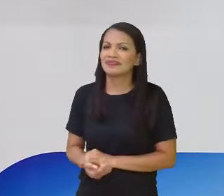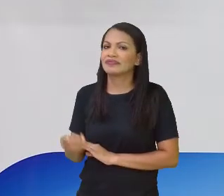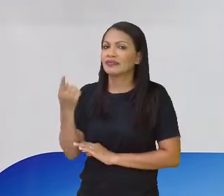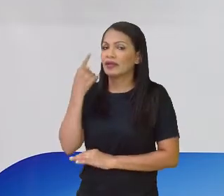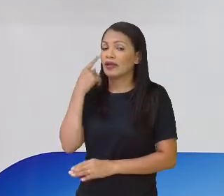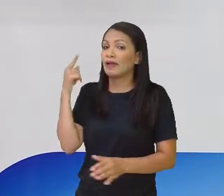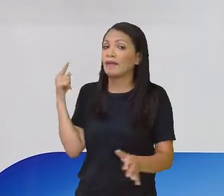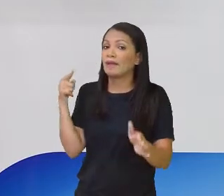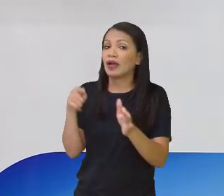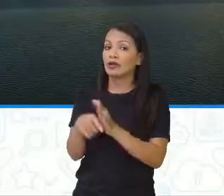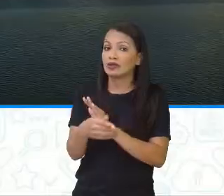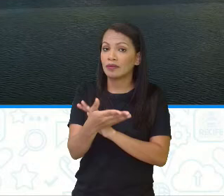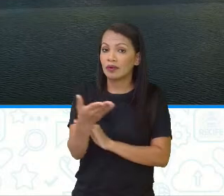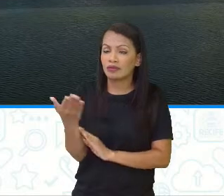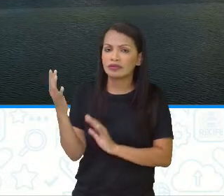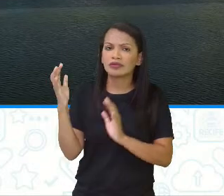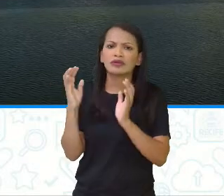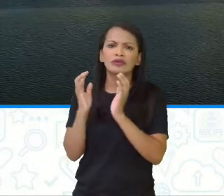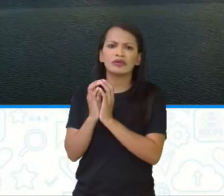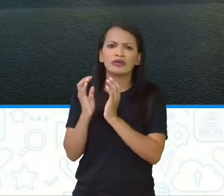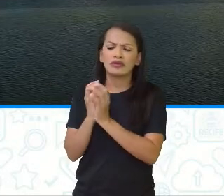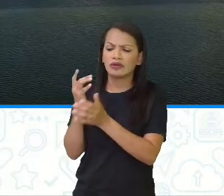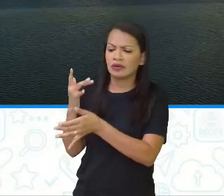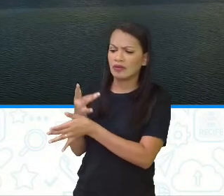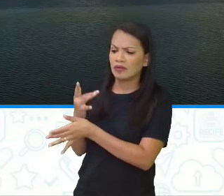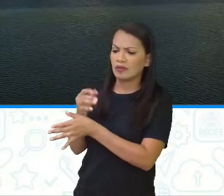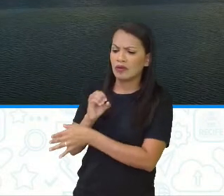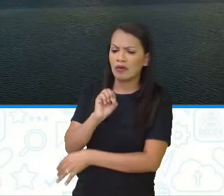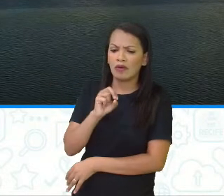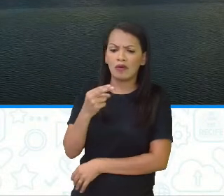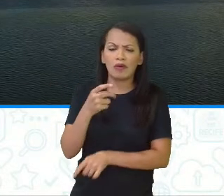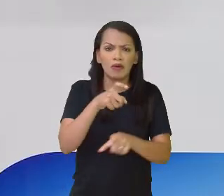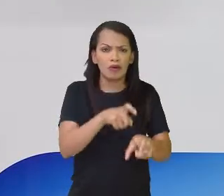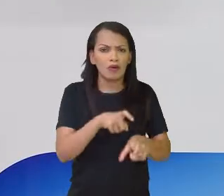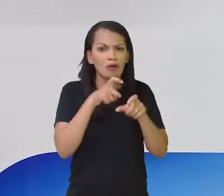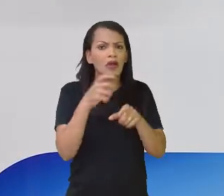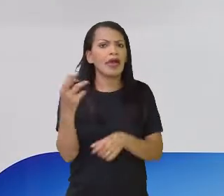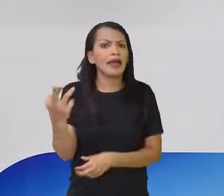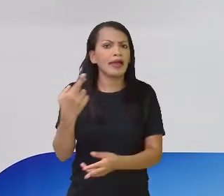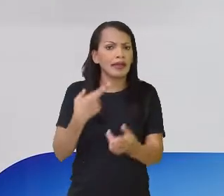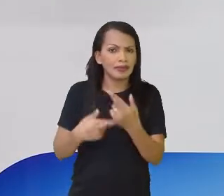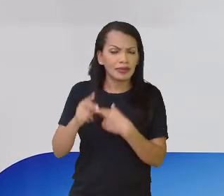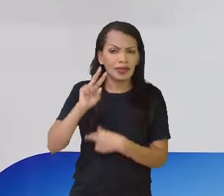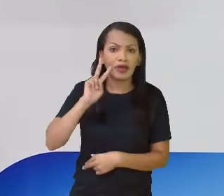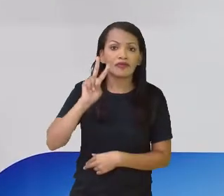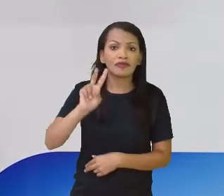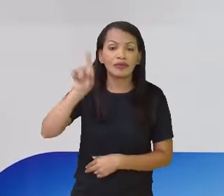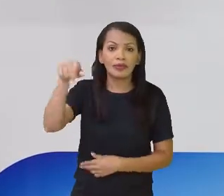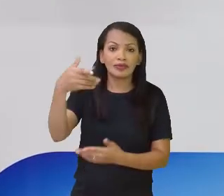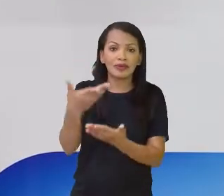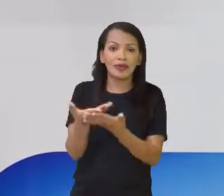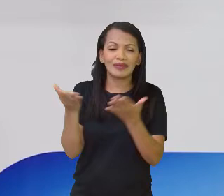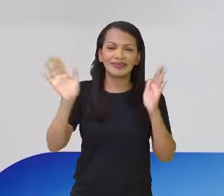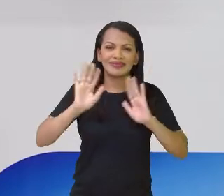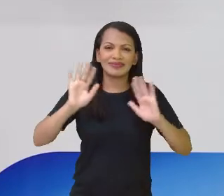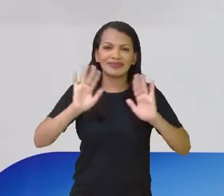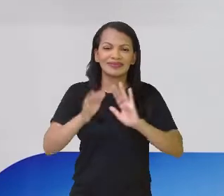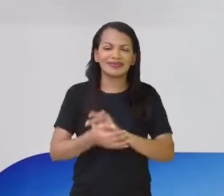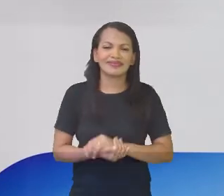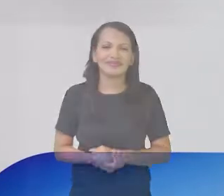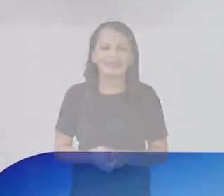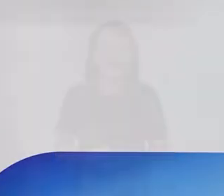só a perguntinha para vocês. Recife, urbano ou rural? Responda aí pra gente. A gente se vê na próxima aula. Tchau, tchau.